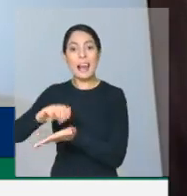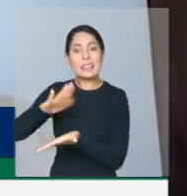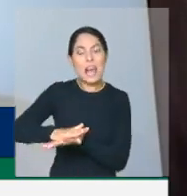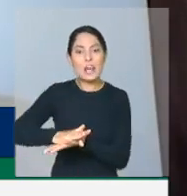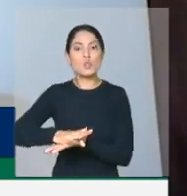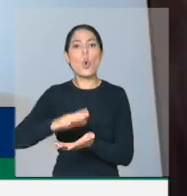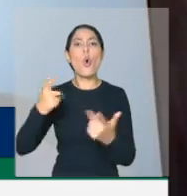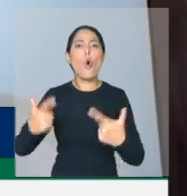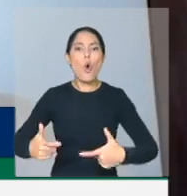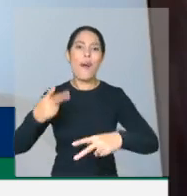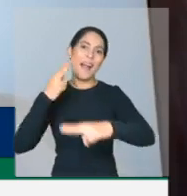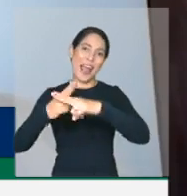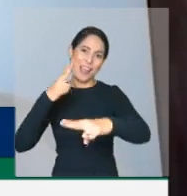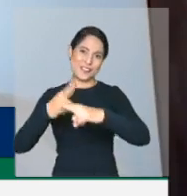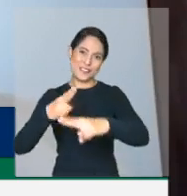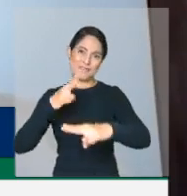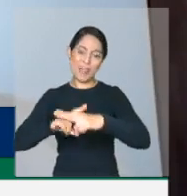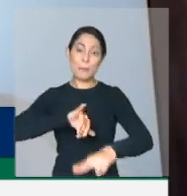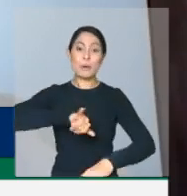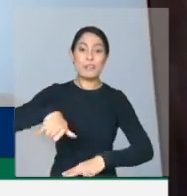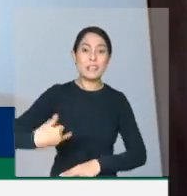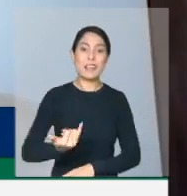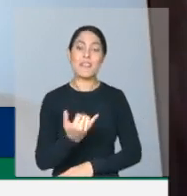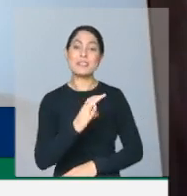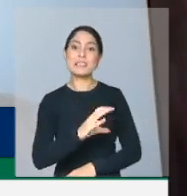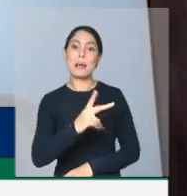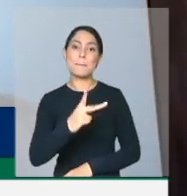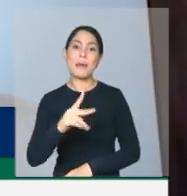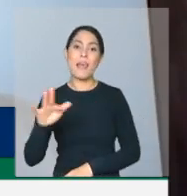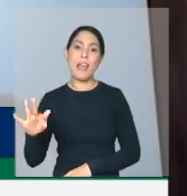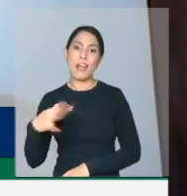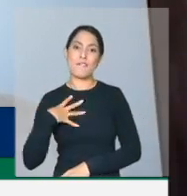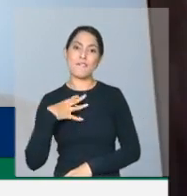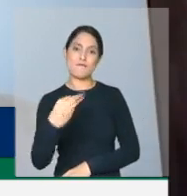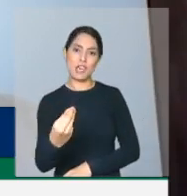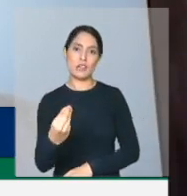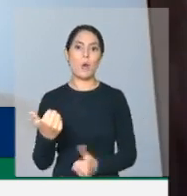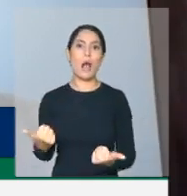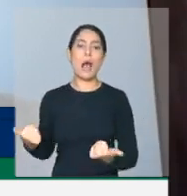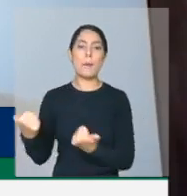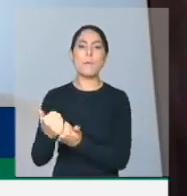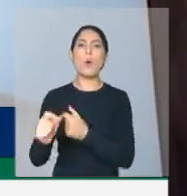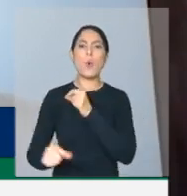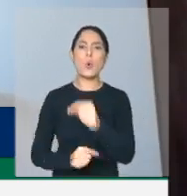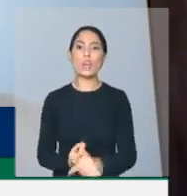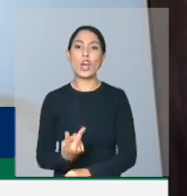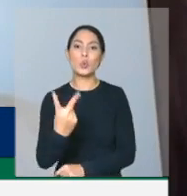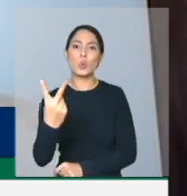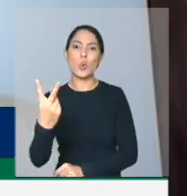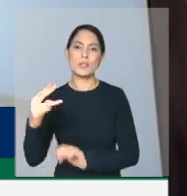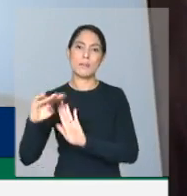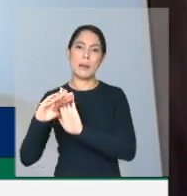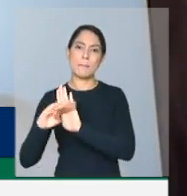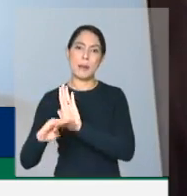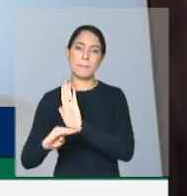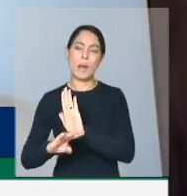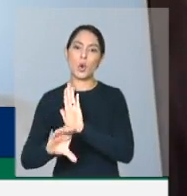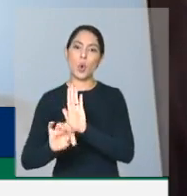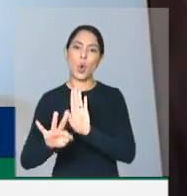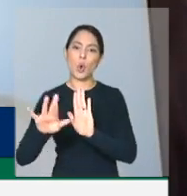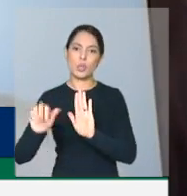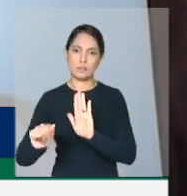Econômica Federal na expectativa de receberem 2 cotas de auxílio, já que o texto aprovado inicialmente